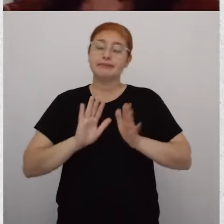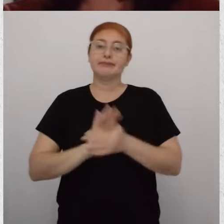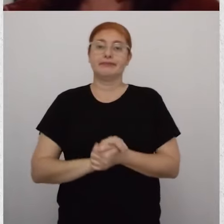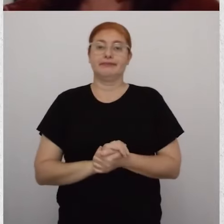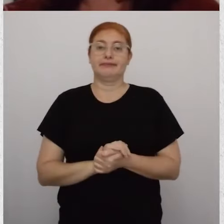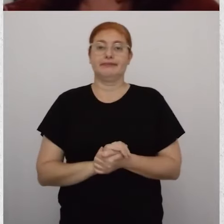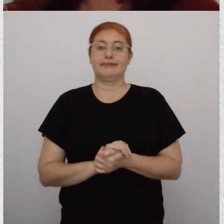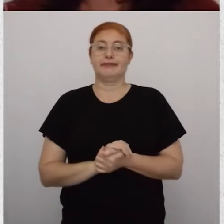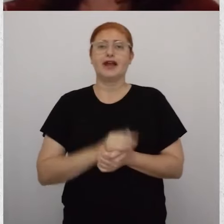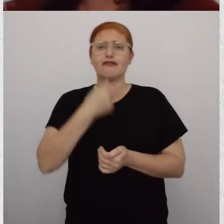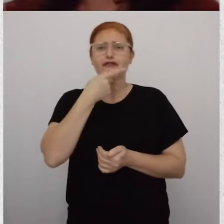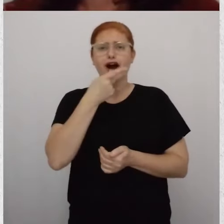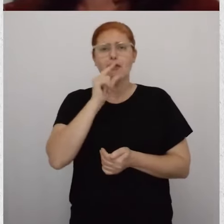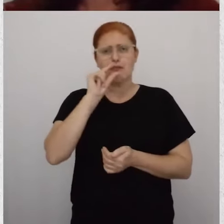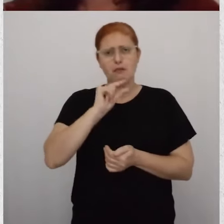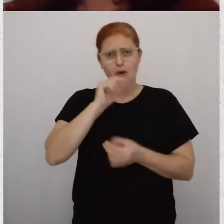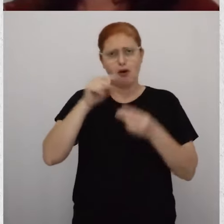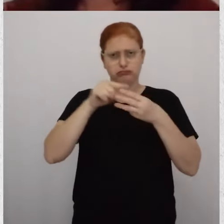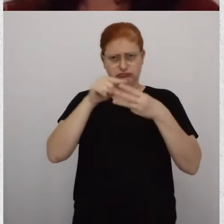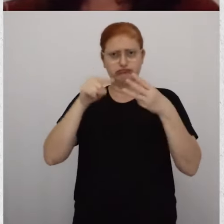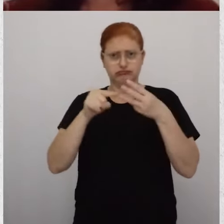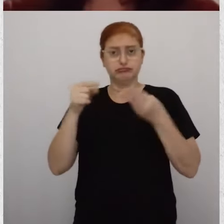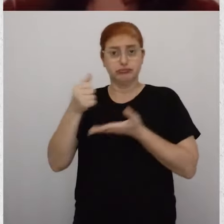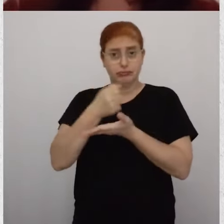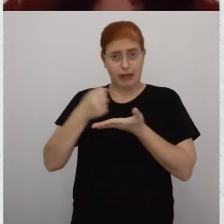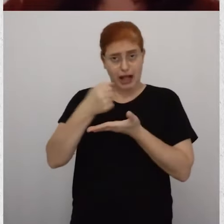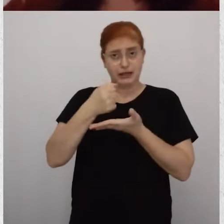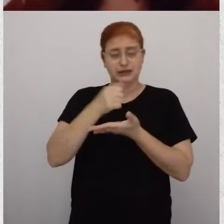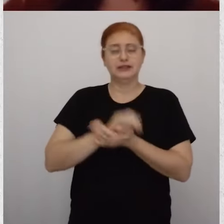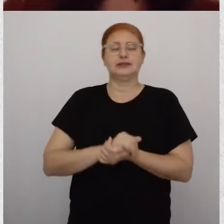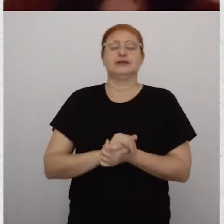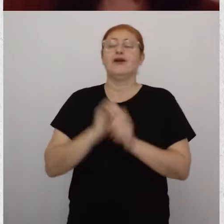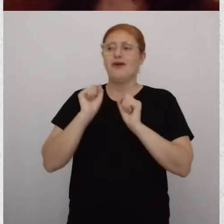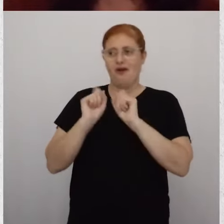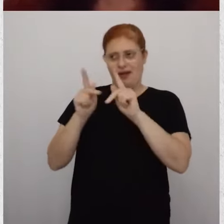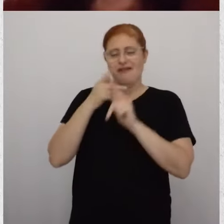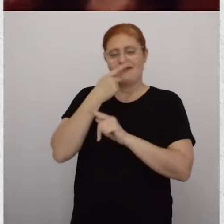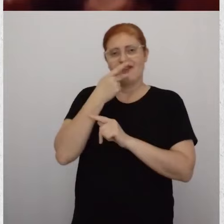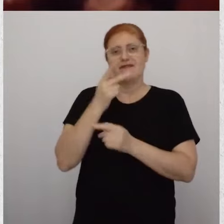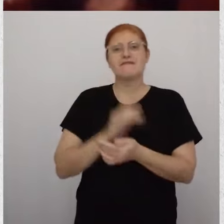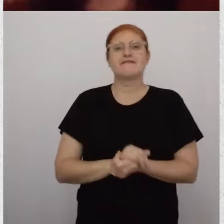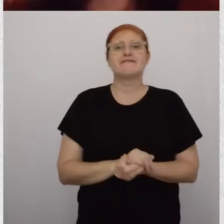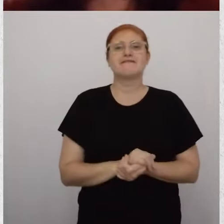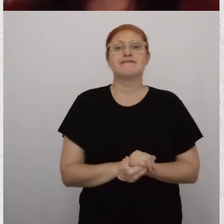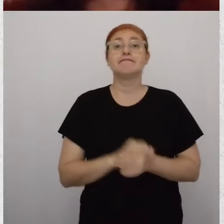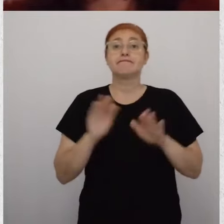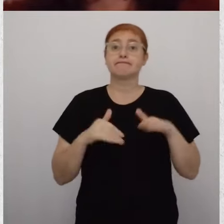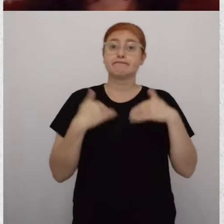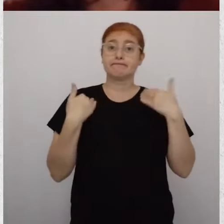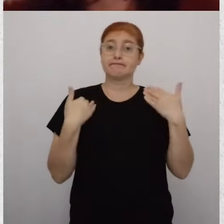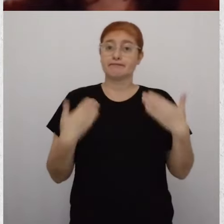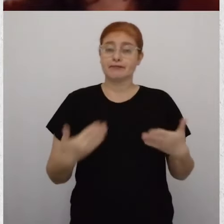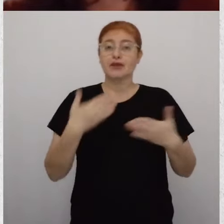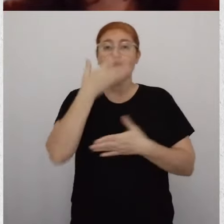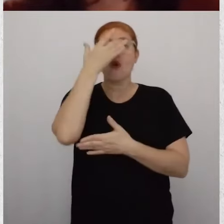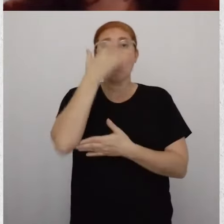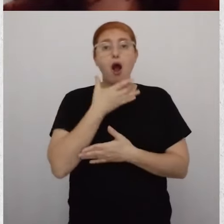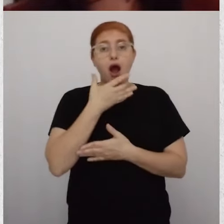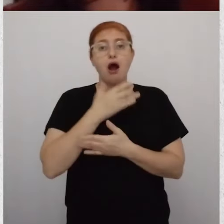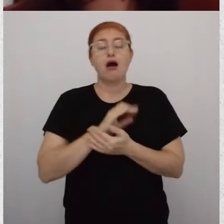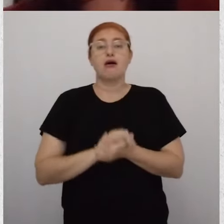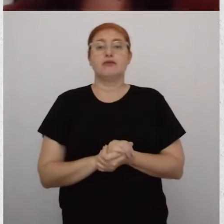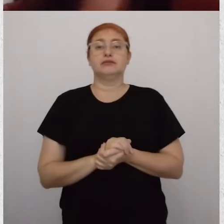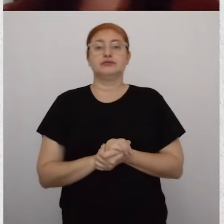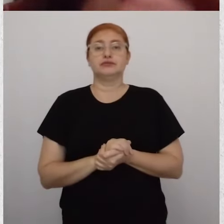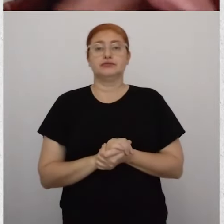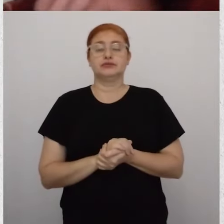aí tu fala um pouco sobre essa tríade. falo sim. Então, eu acho que